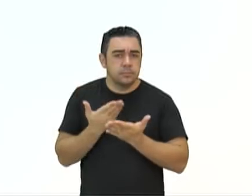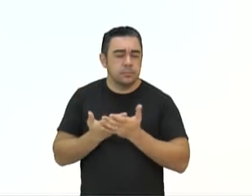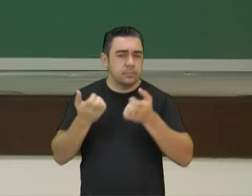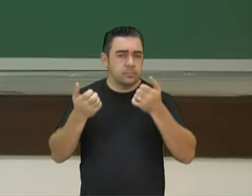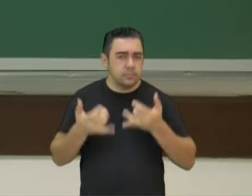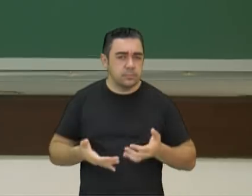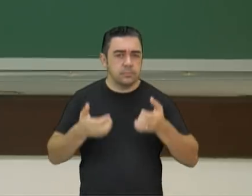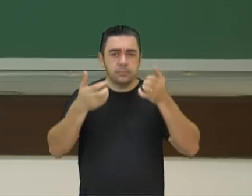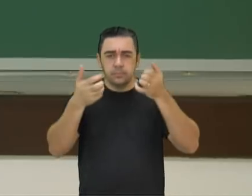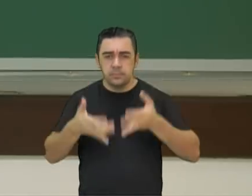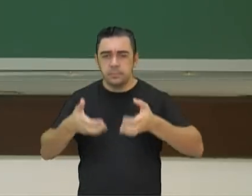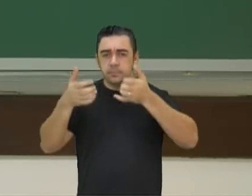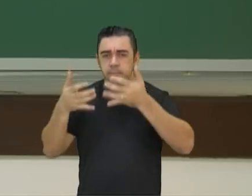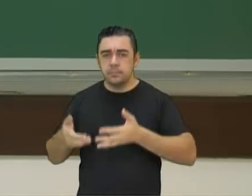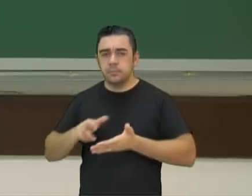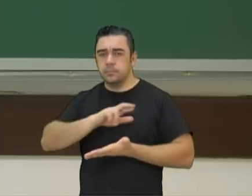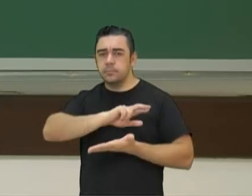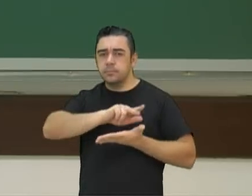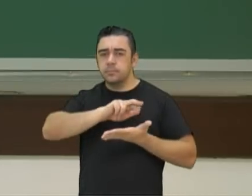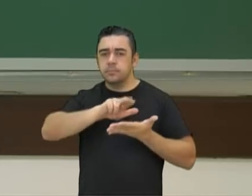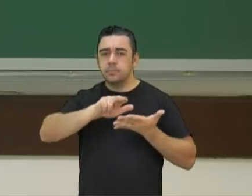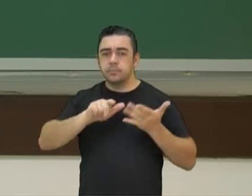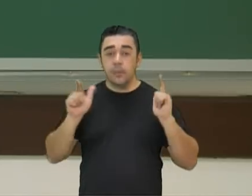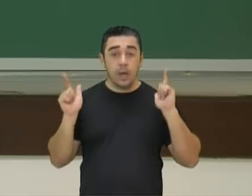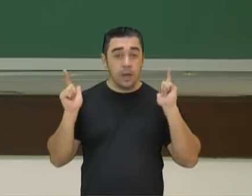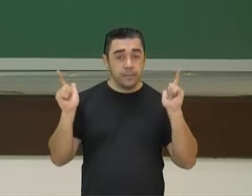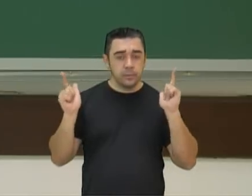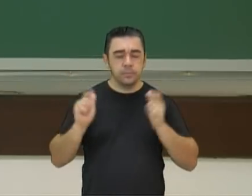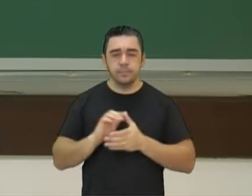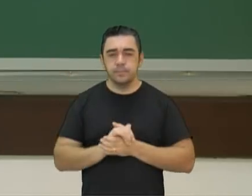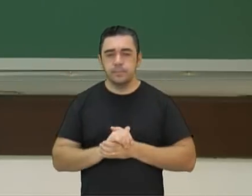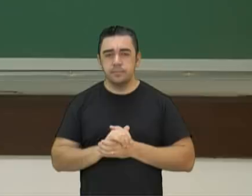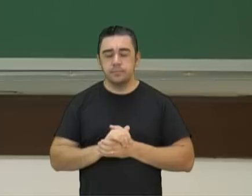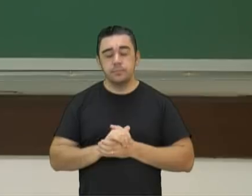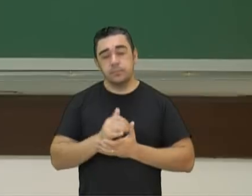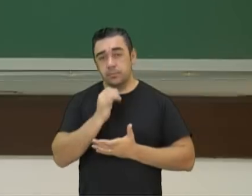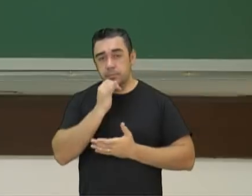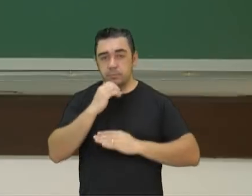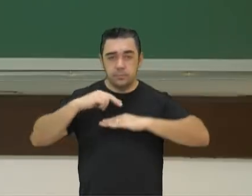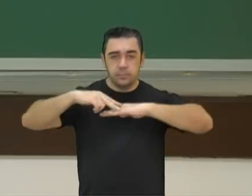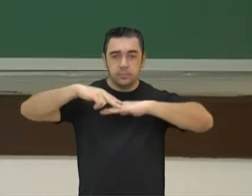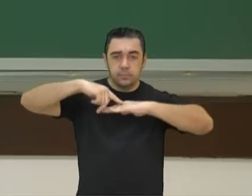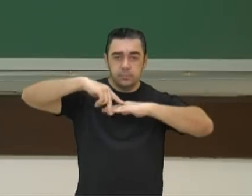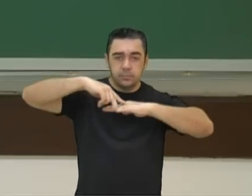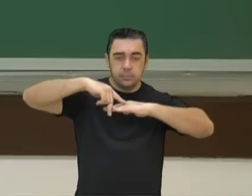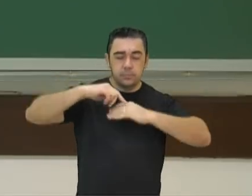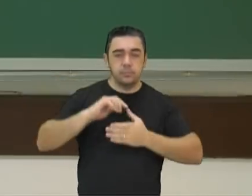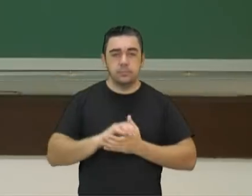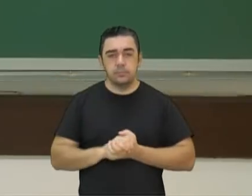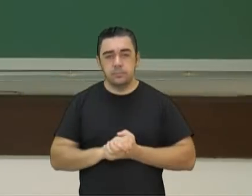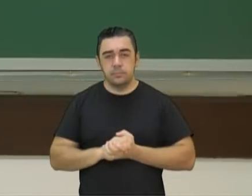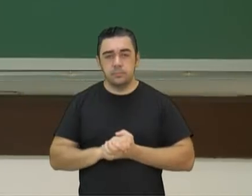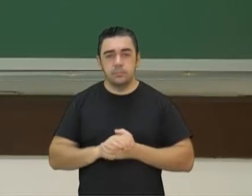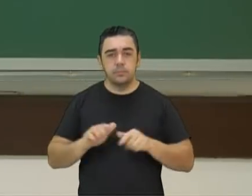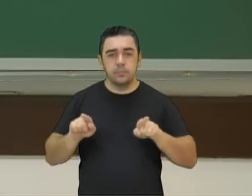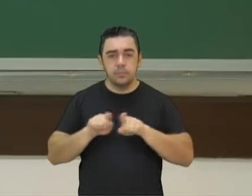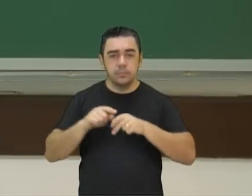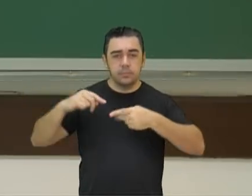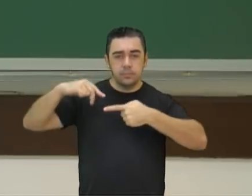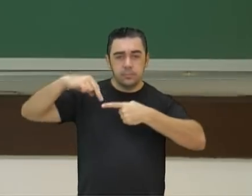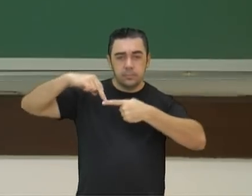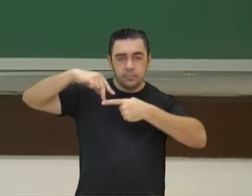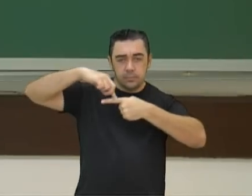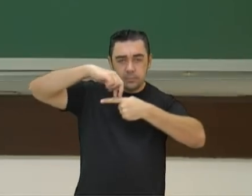falando de várias práticas de aventura. Falamos do skate, falamos do slackline, do